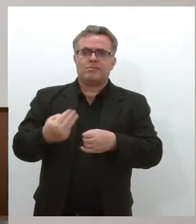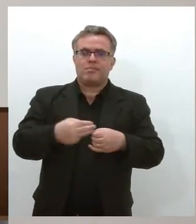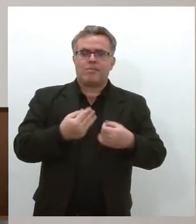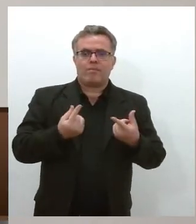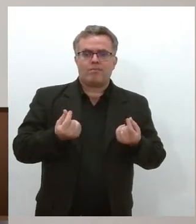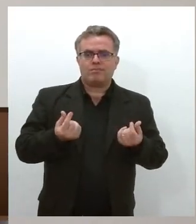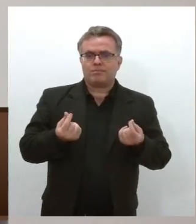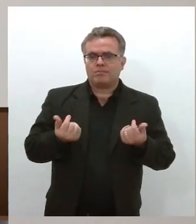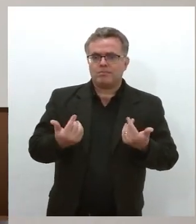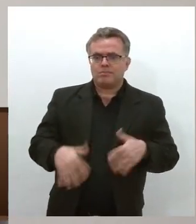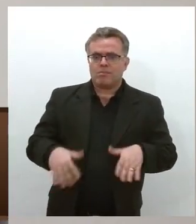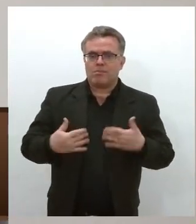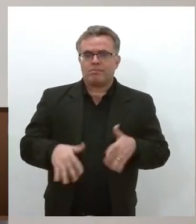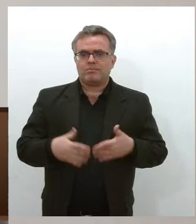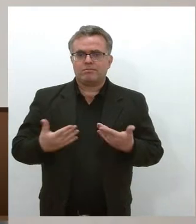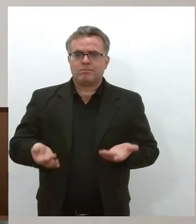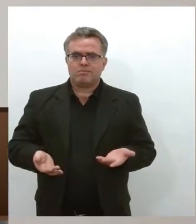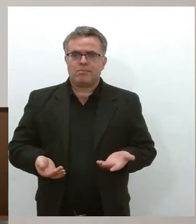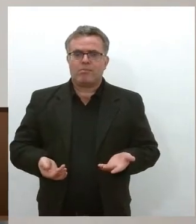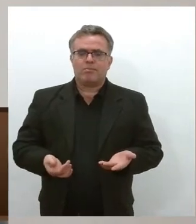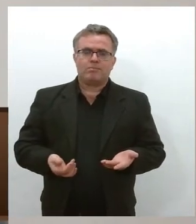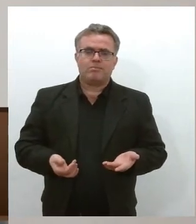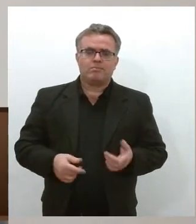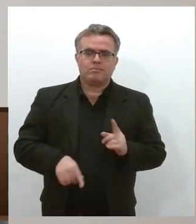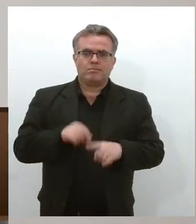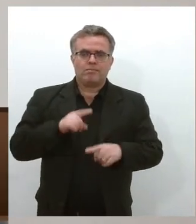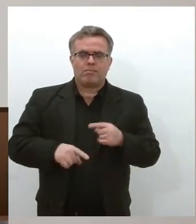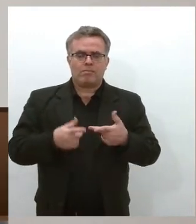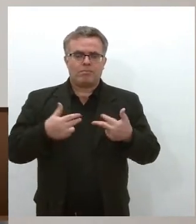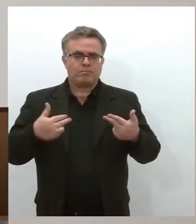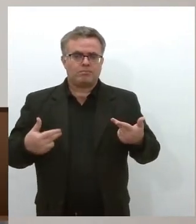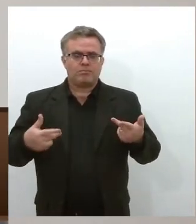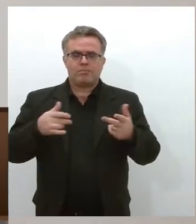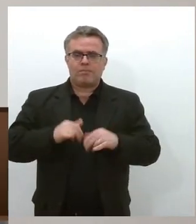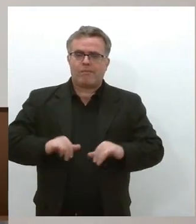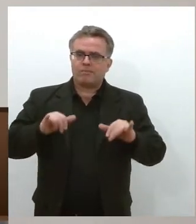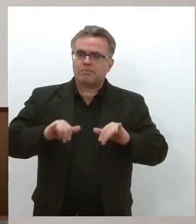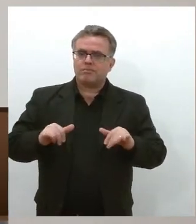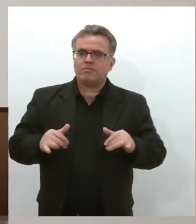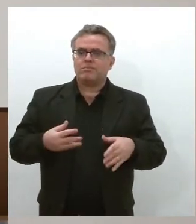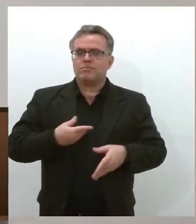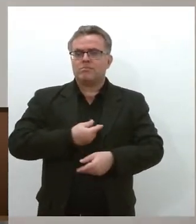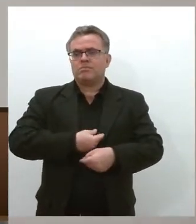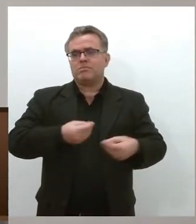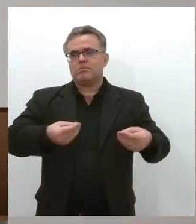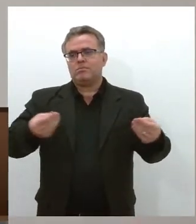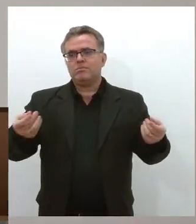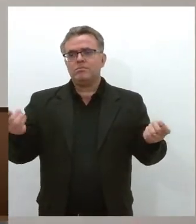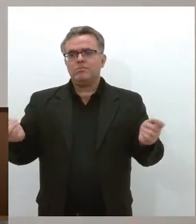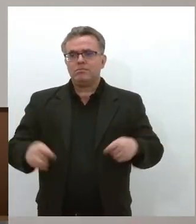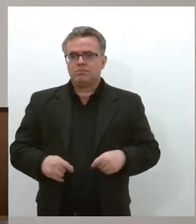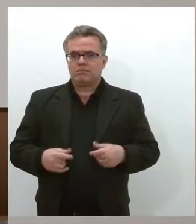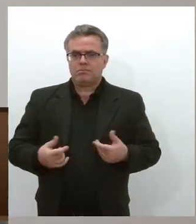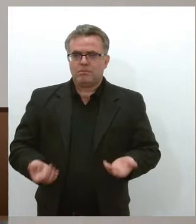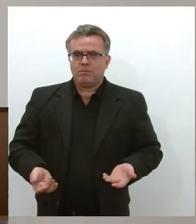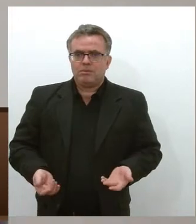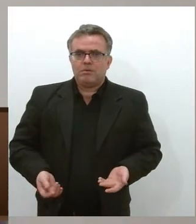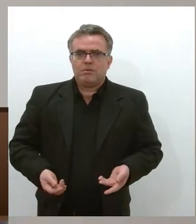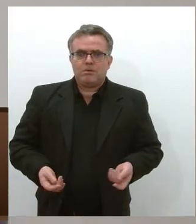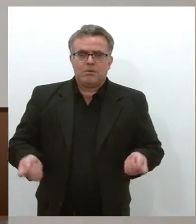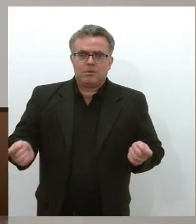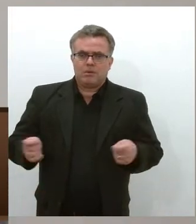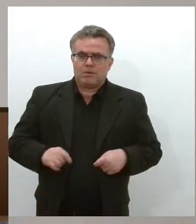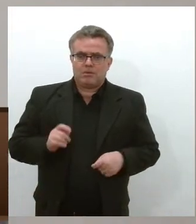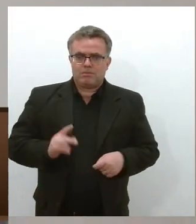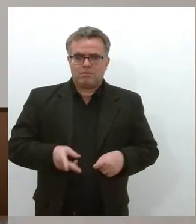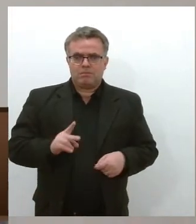têm um recurso financeiro para fazer um material de campanha que consiga atender a todo o eleitorado do local que ela se encontra, muitas das vezes ela